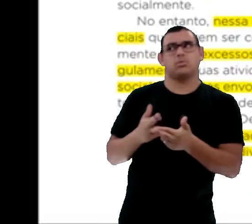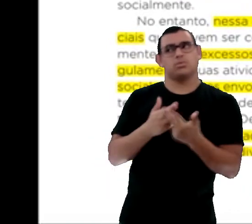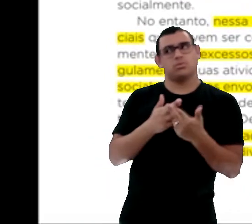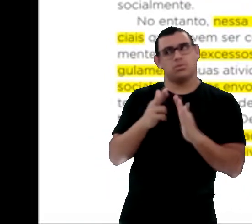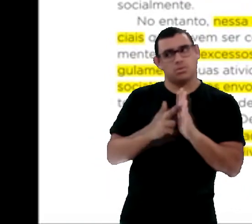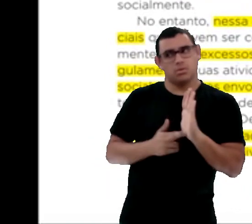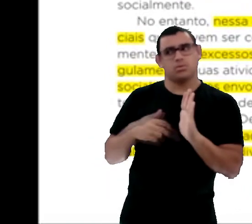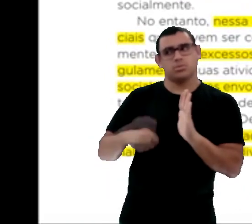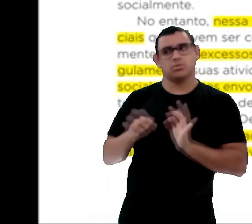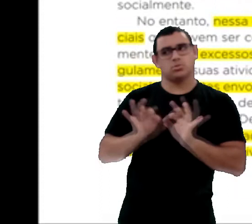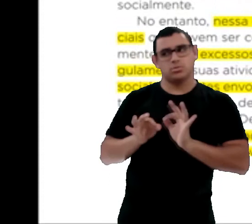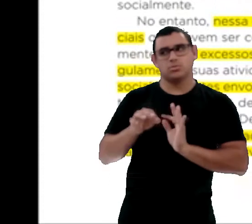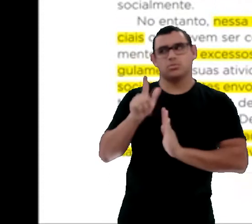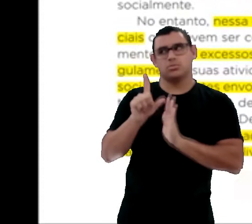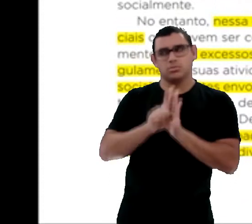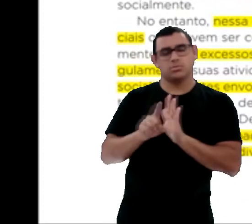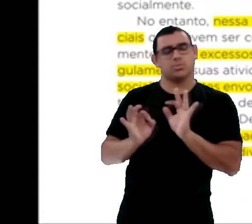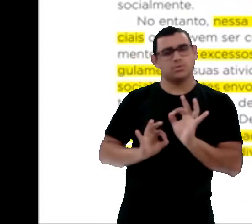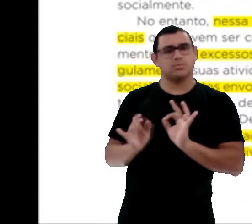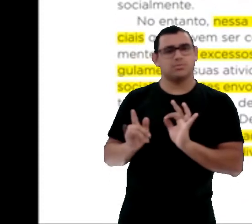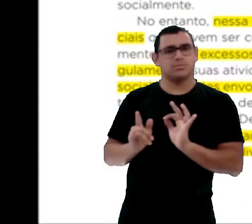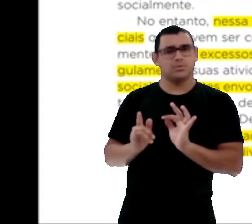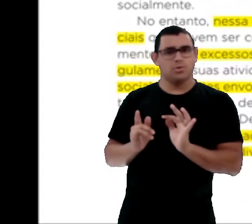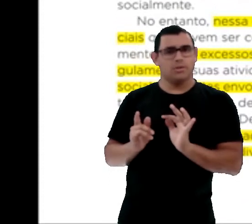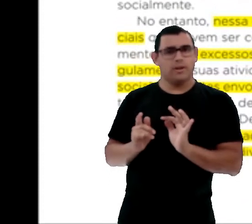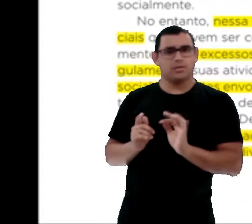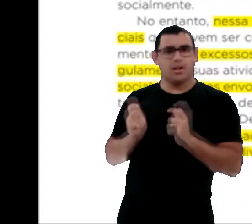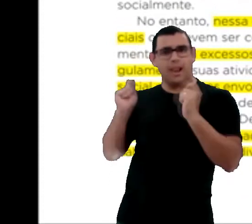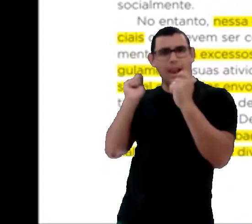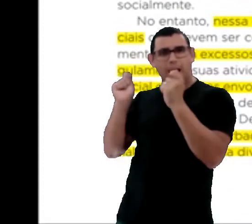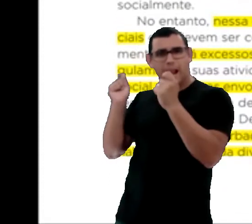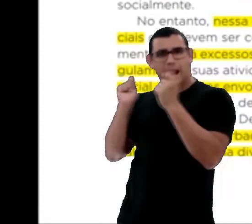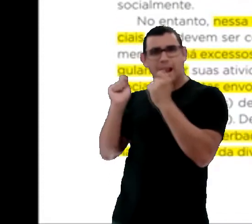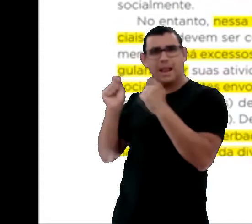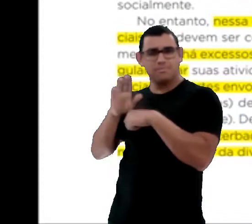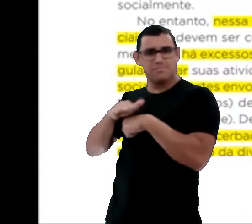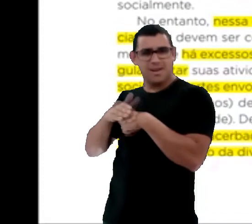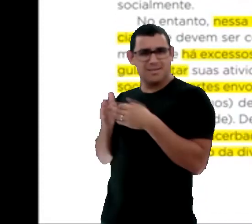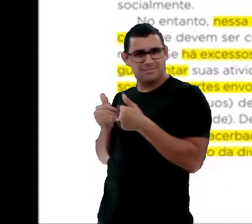que deve ser regulamentado para que não haja